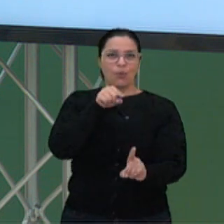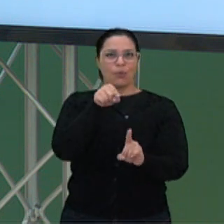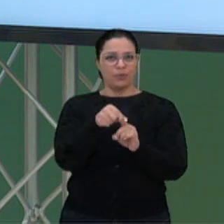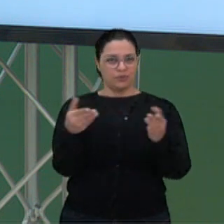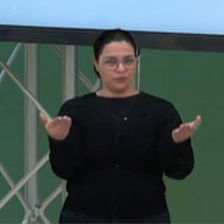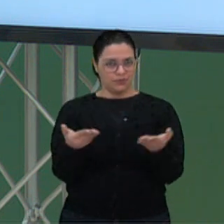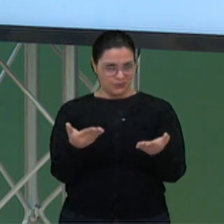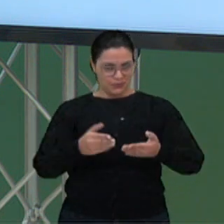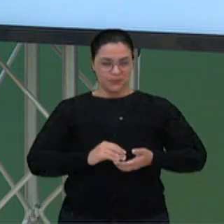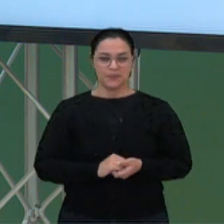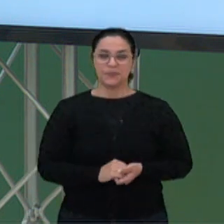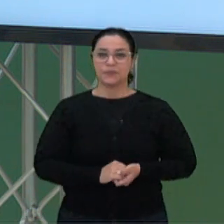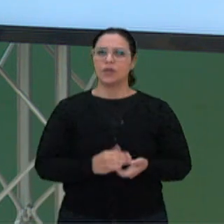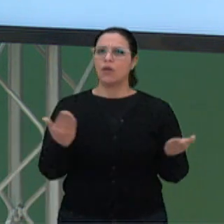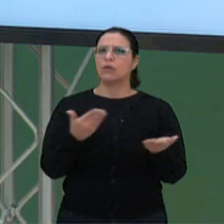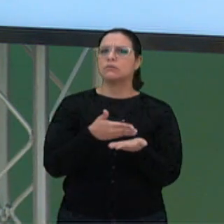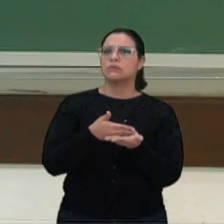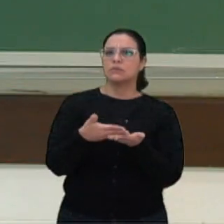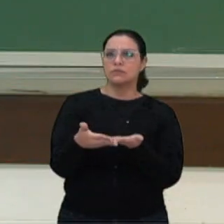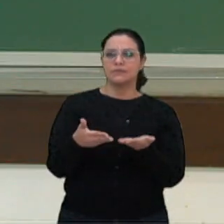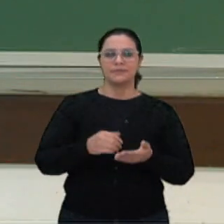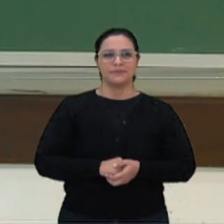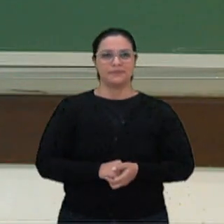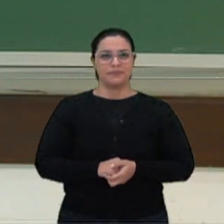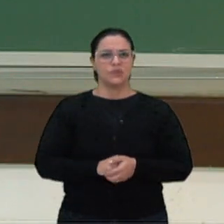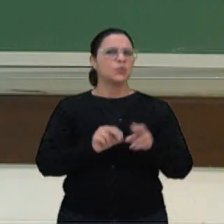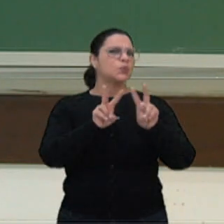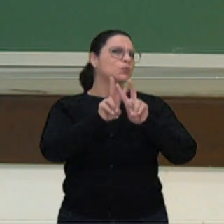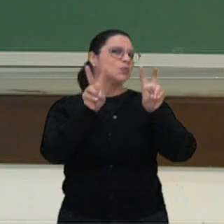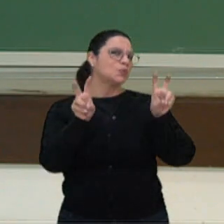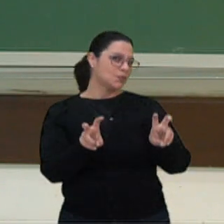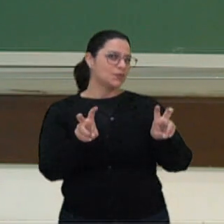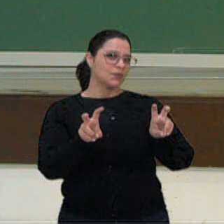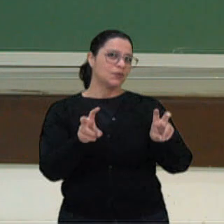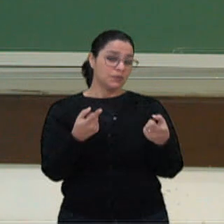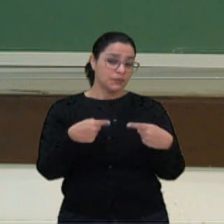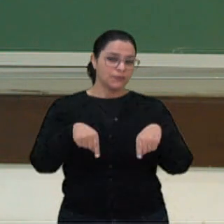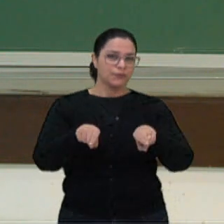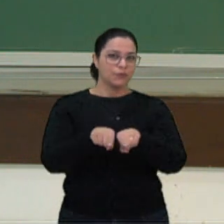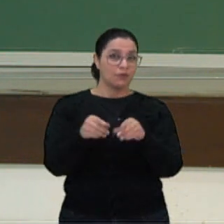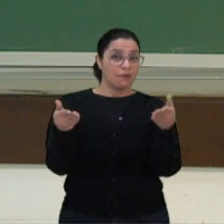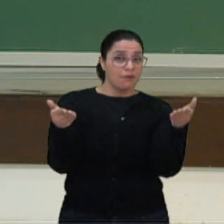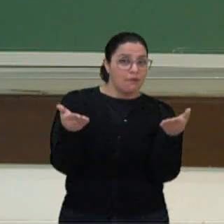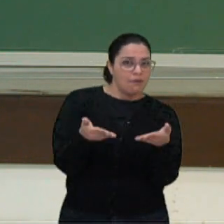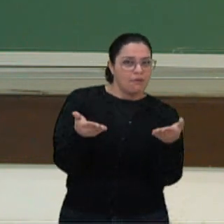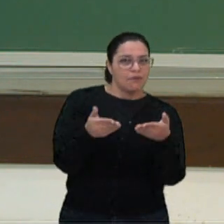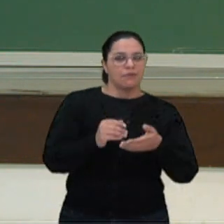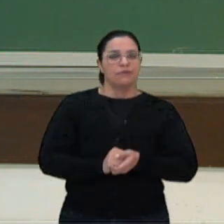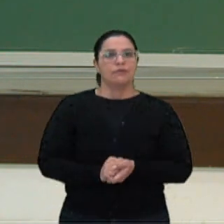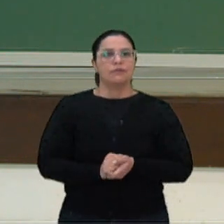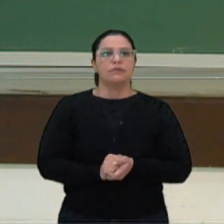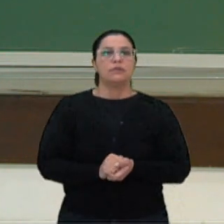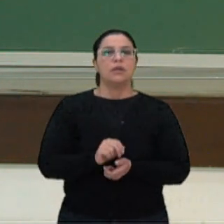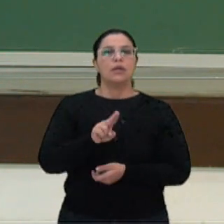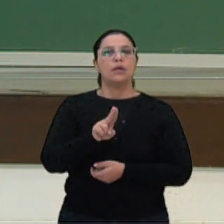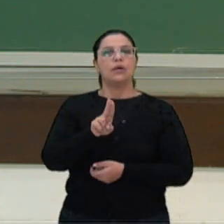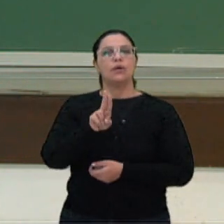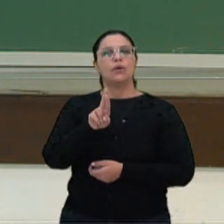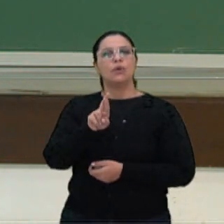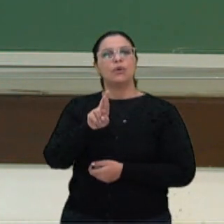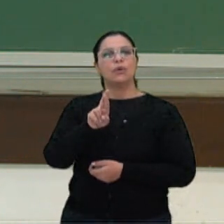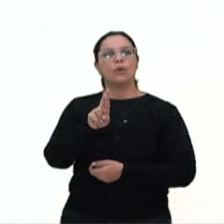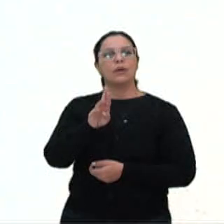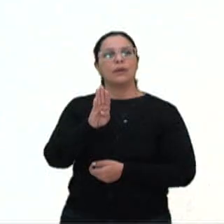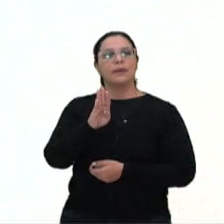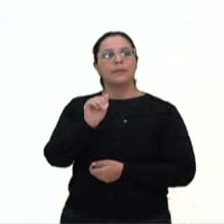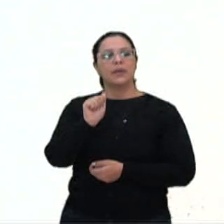objetivo hoje, né? Então, começando ali, o assunto que a gente vai retomar nesse primeiro momento é a urbanização no contexto